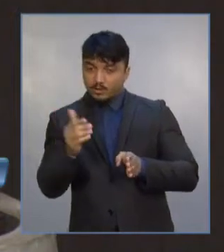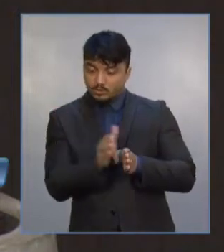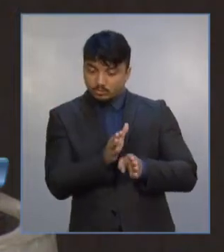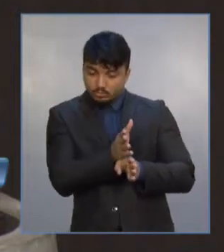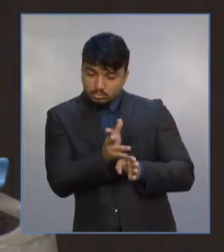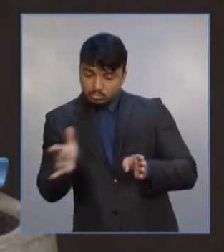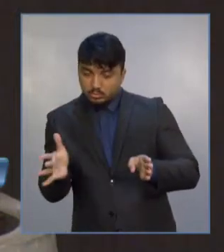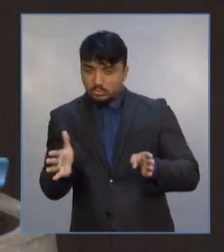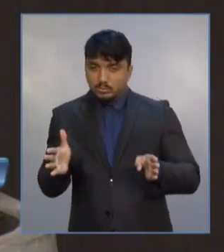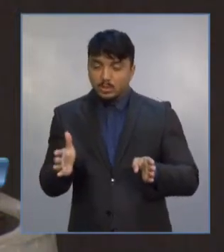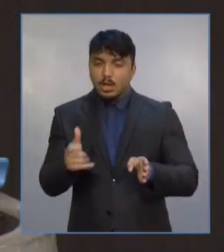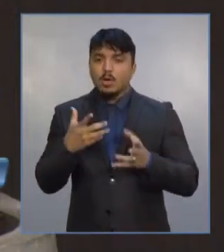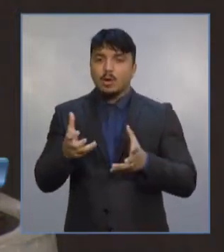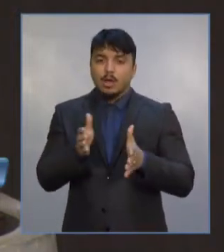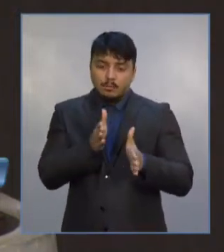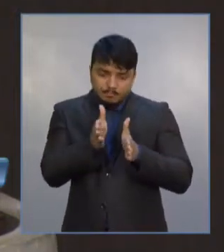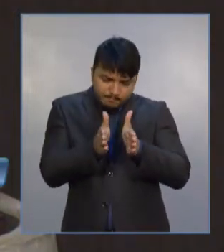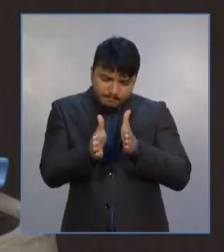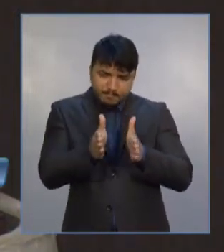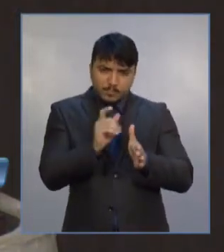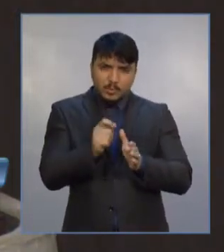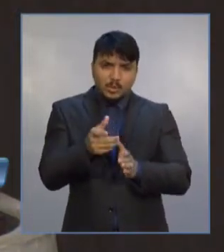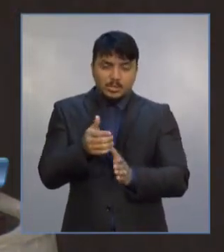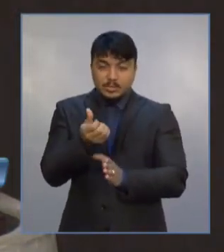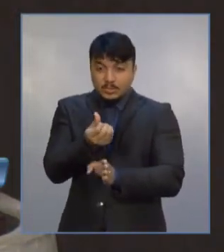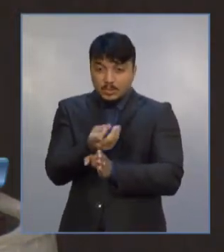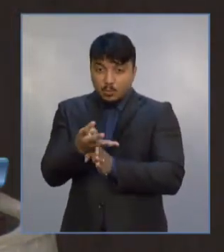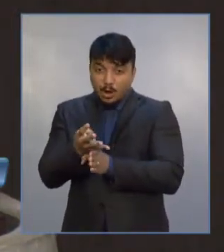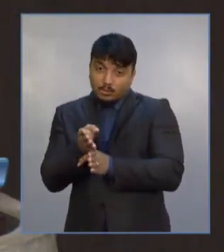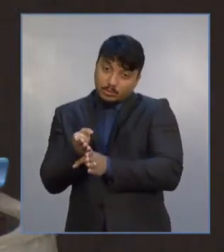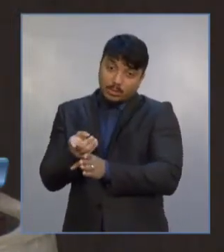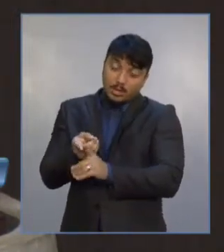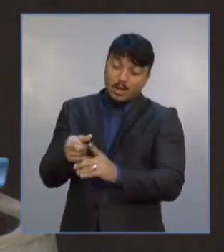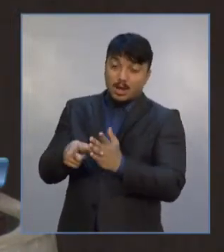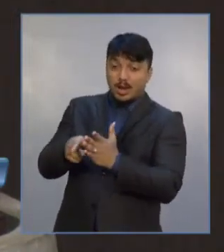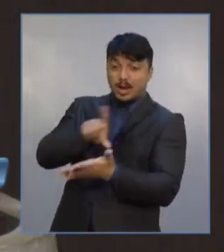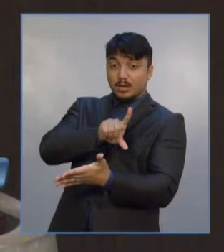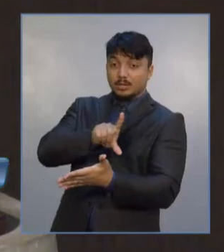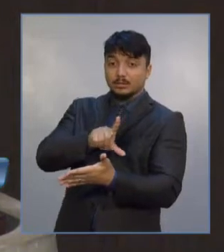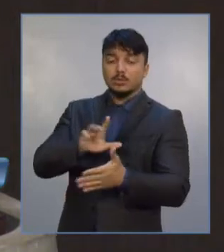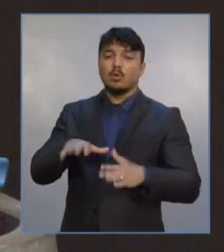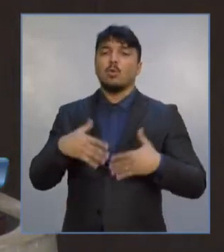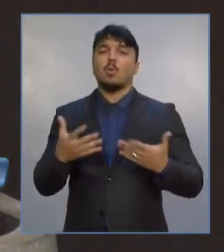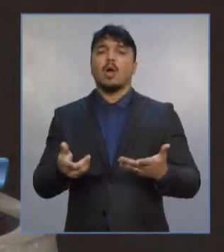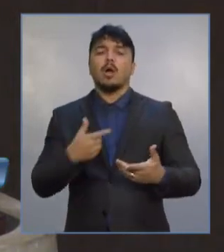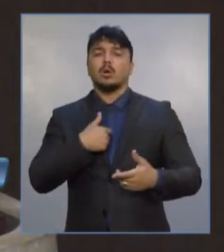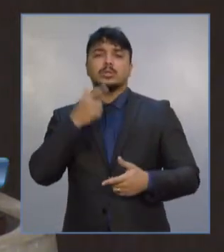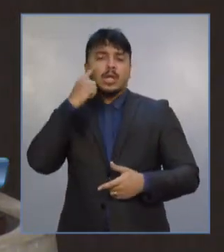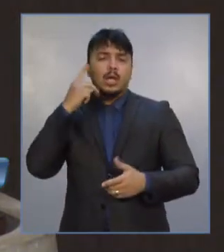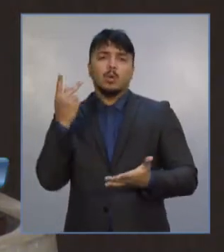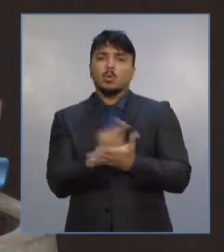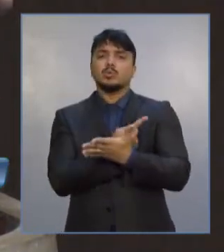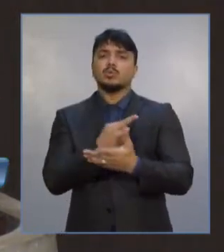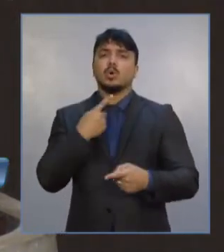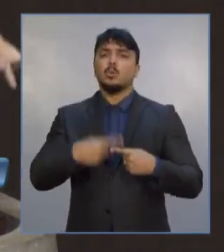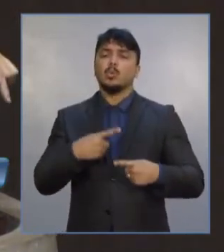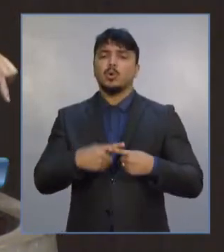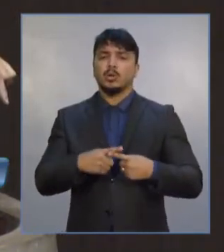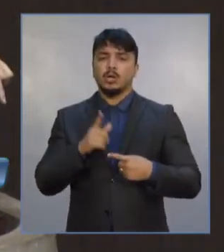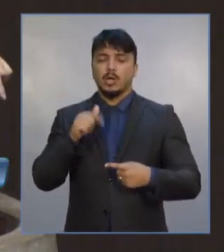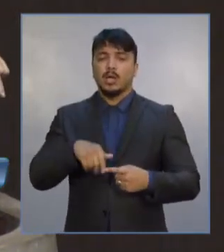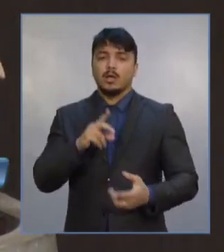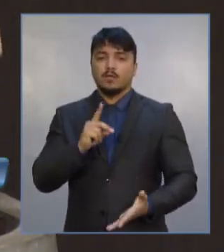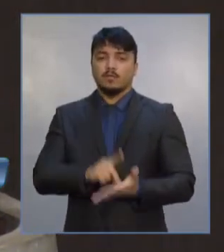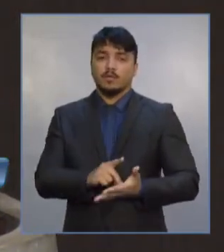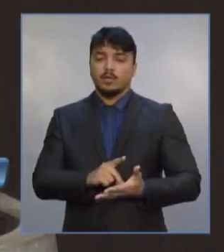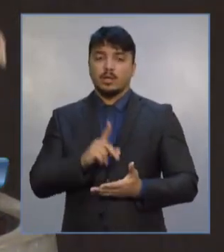Eu quero debater, sobretudo nesse momento, antes de 64. Quais foram os grandes motivadores de